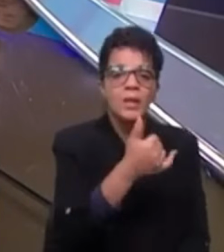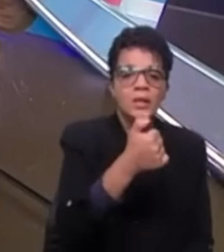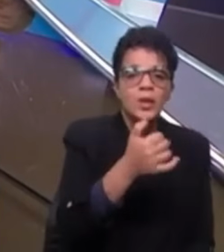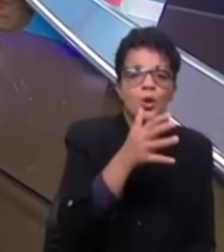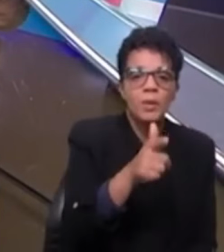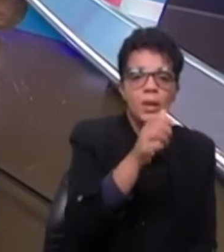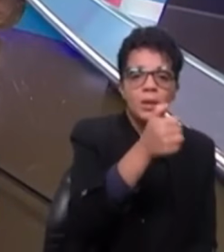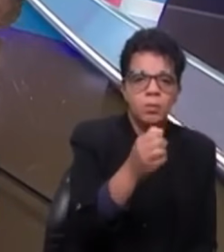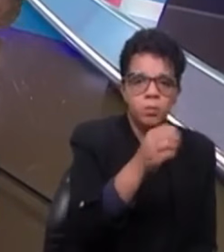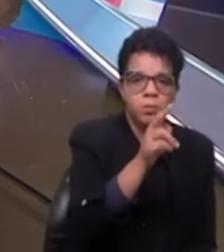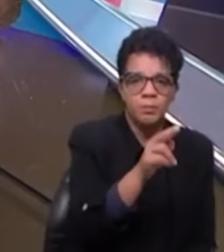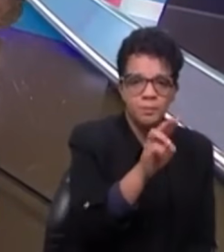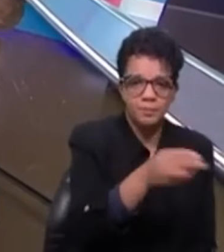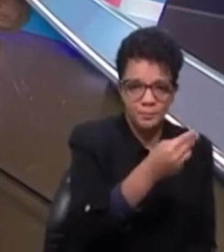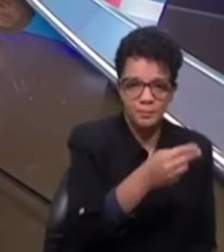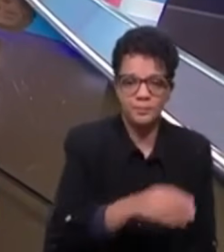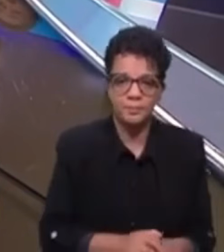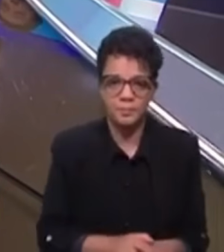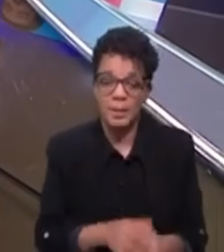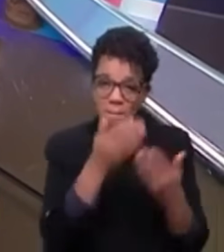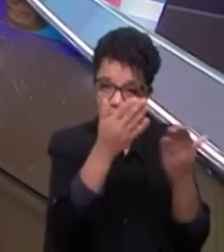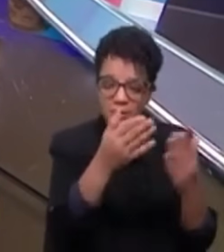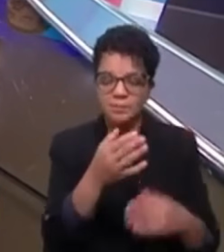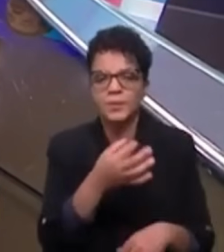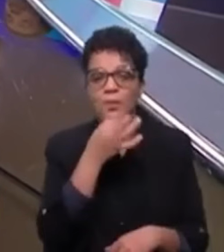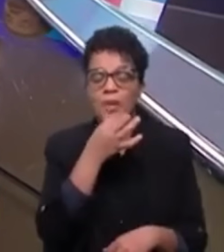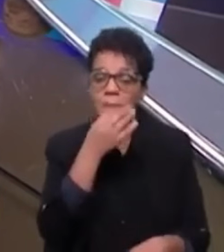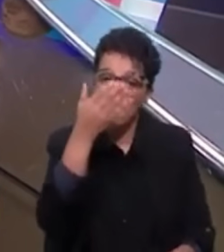Lu falar no início da medou